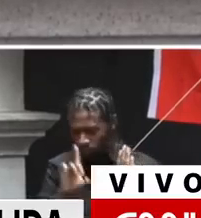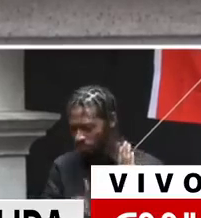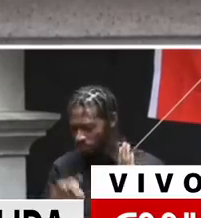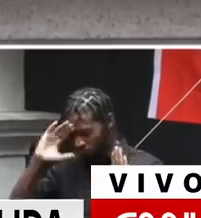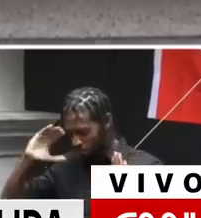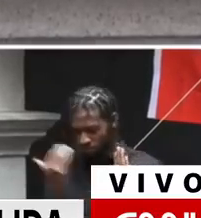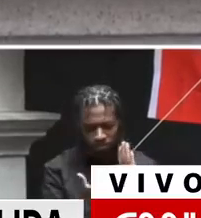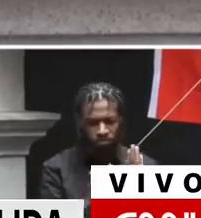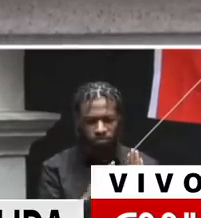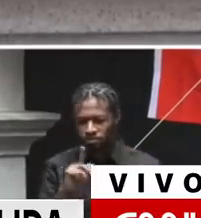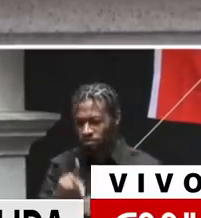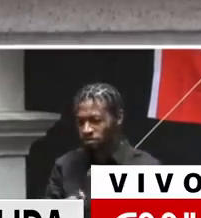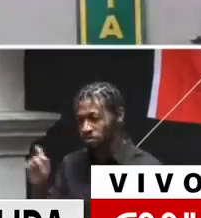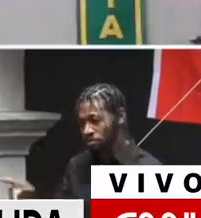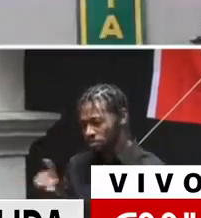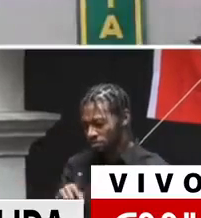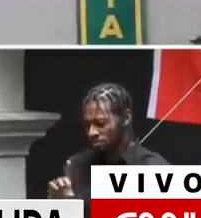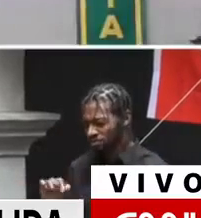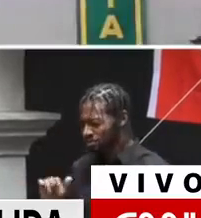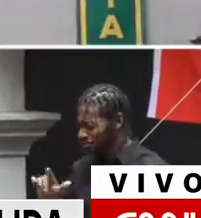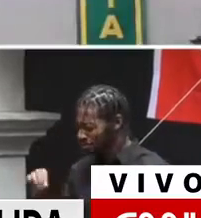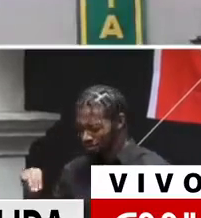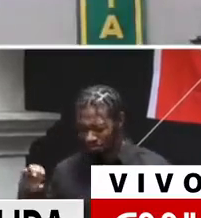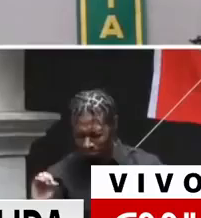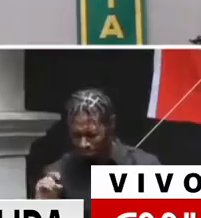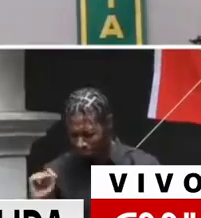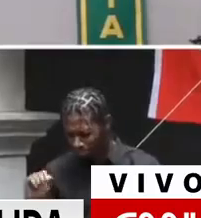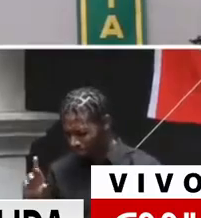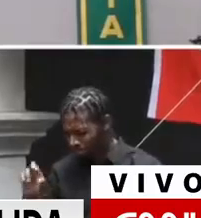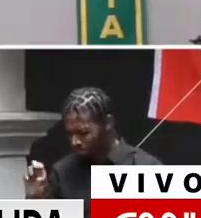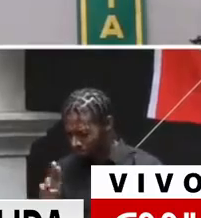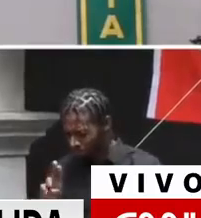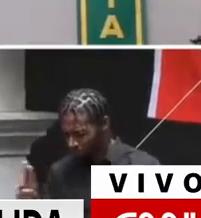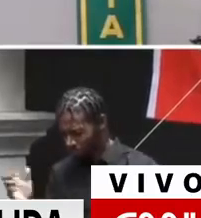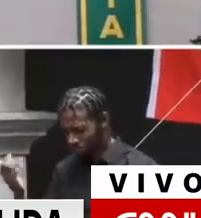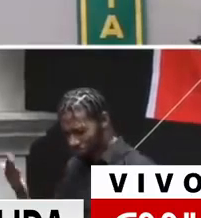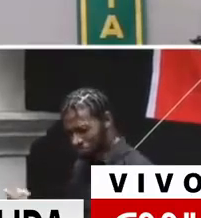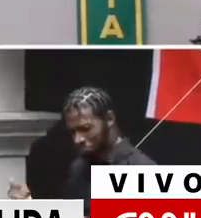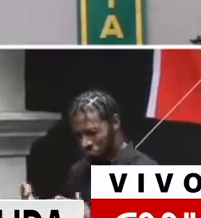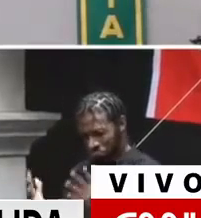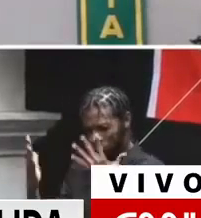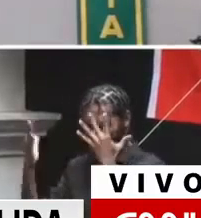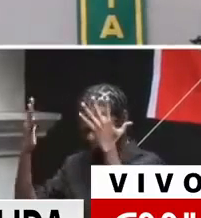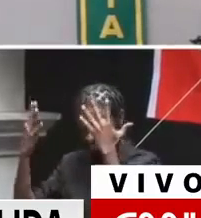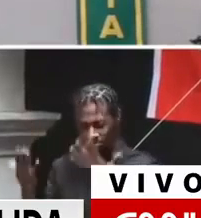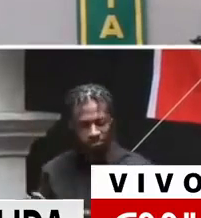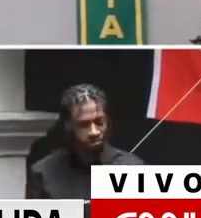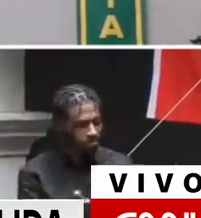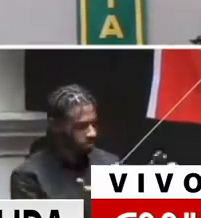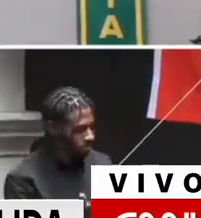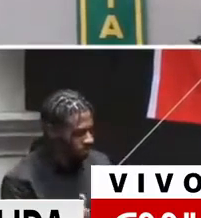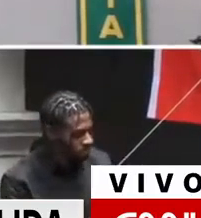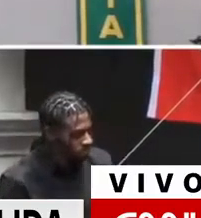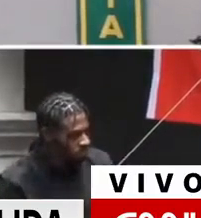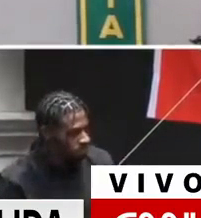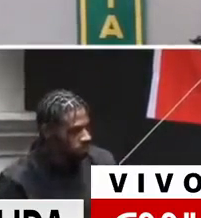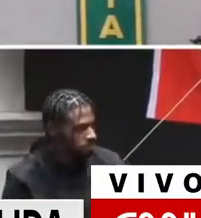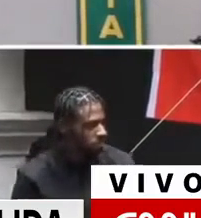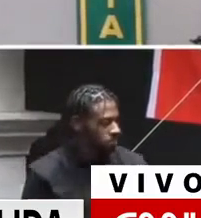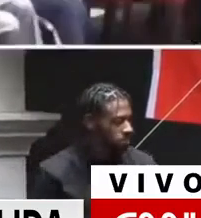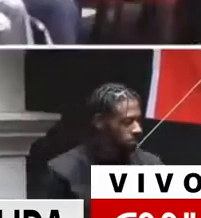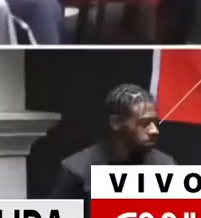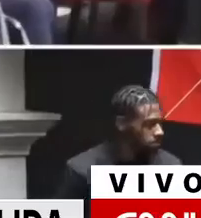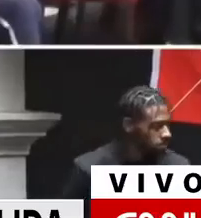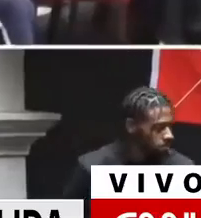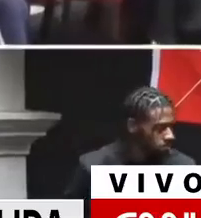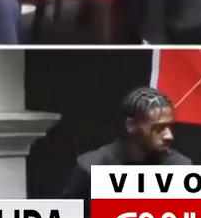gente lembra que mais cedo a leitura da Carta da Fiesp em defesa da democracia e da justiça foi lida no Salão Nobre da